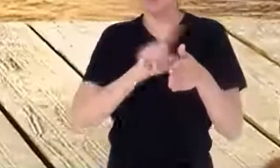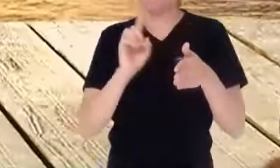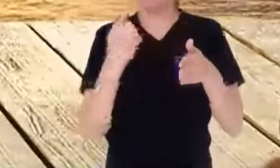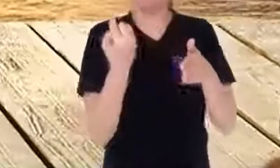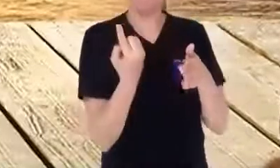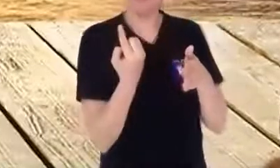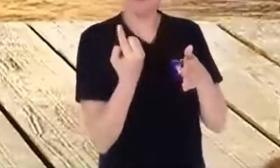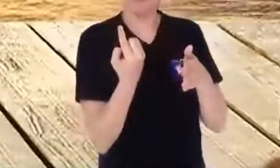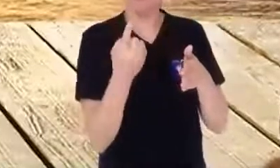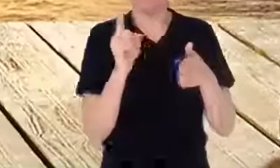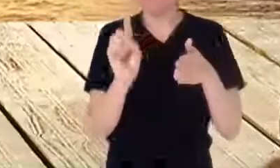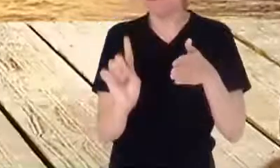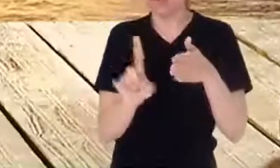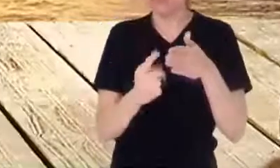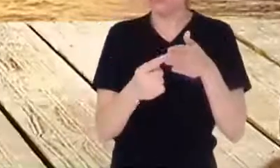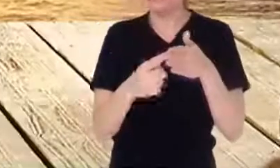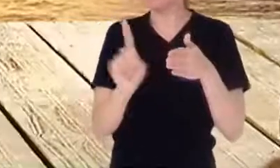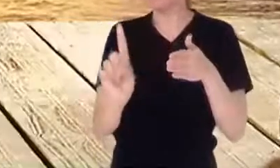costas.